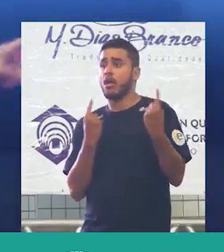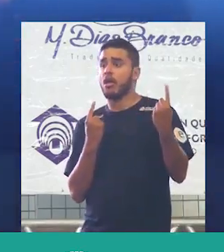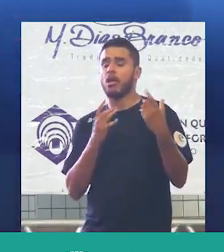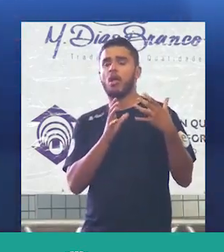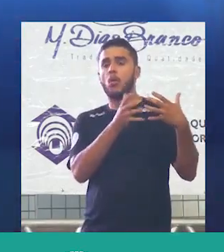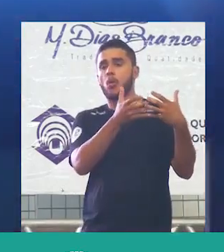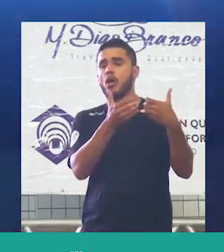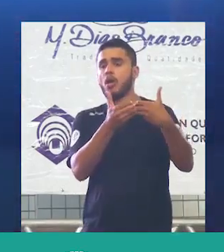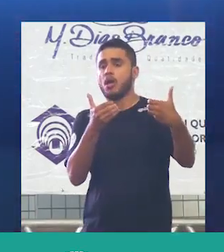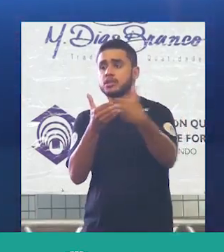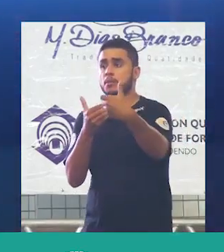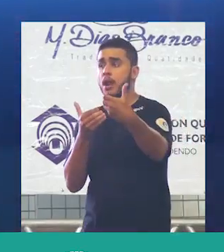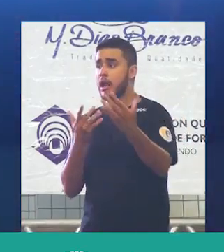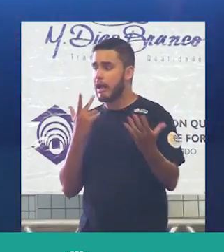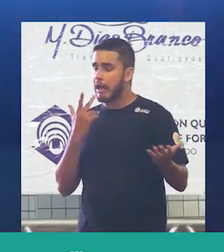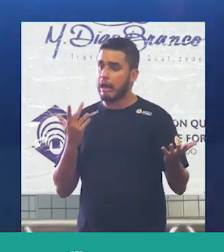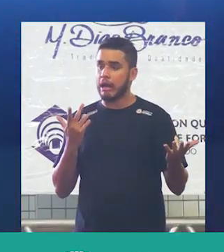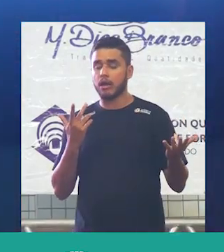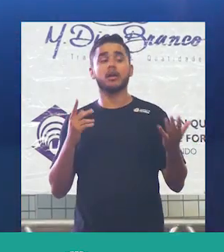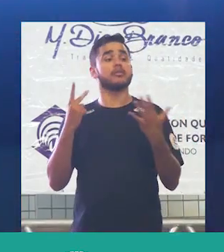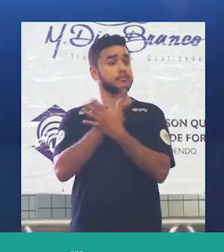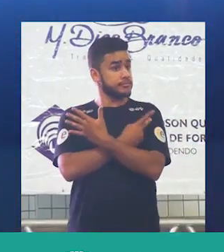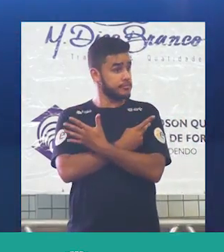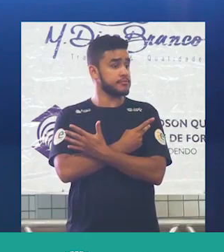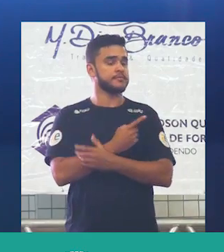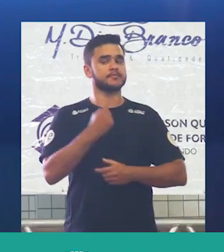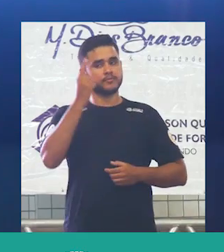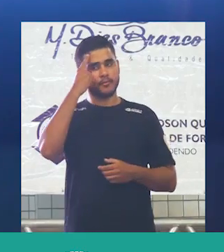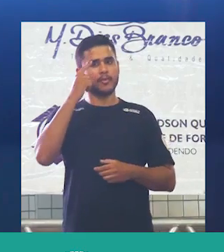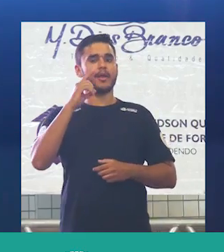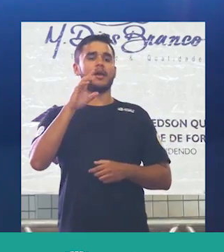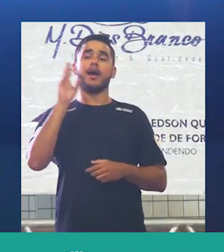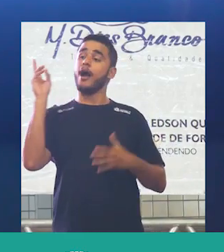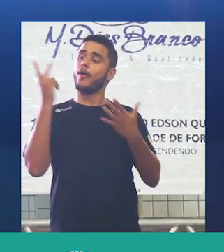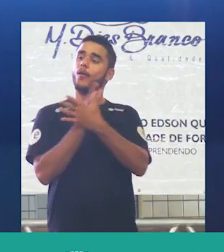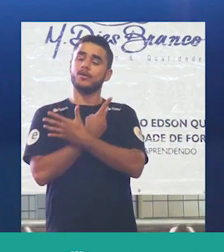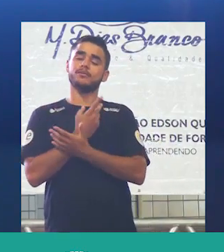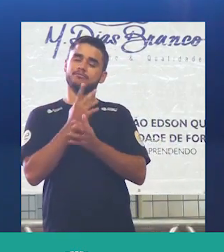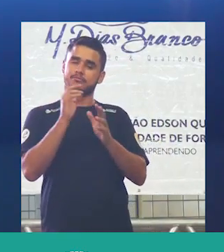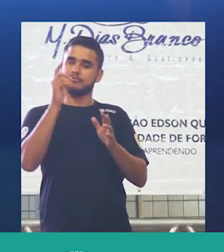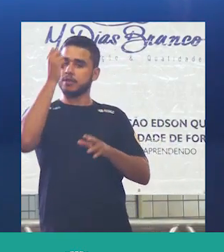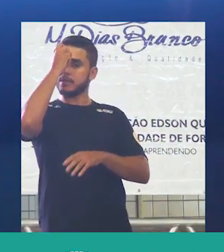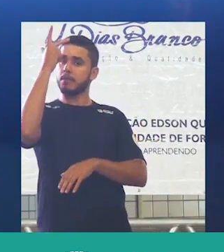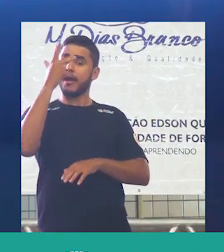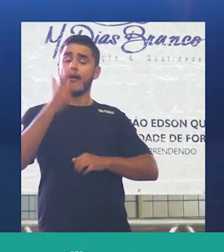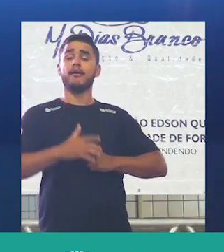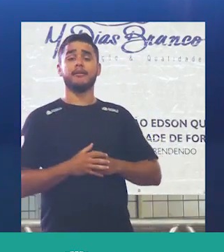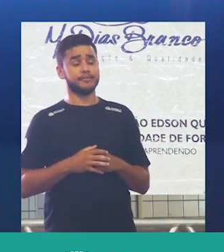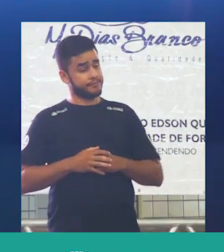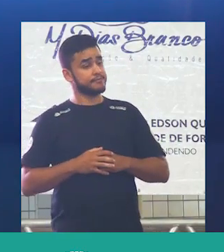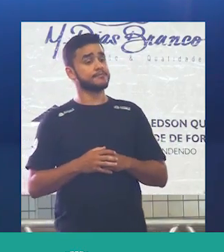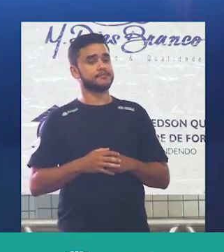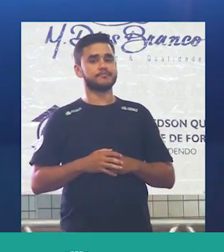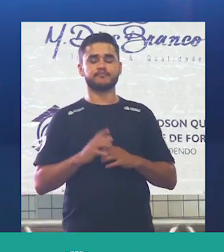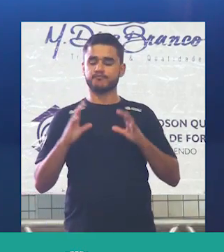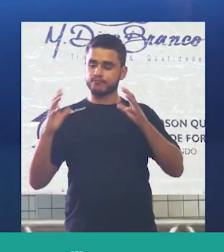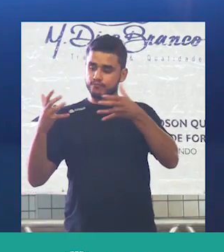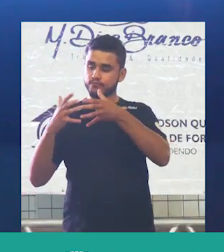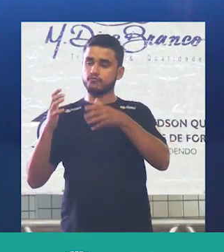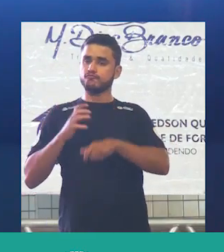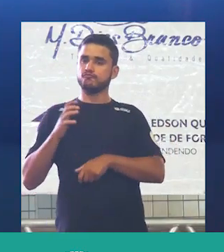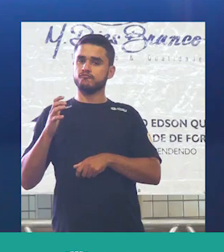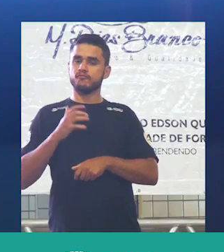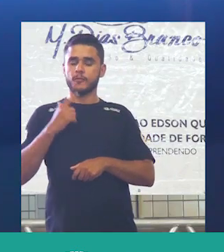burgueses vão fazer aqui na República Velha? Separar os trabalhadores. A burguesia, por trás